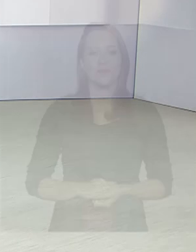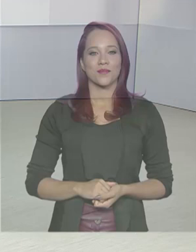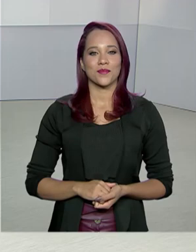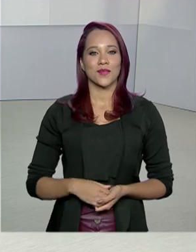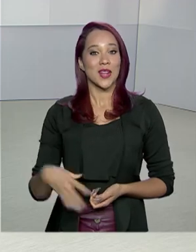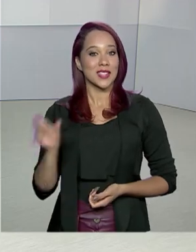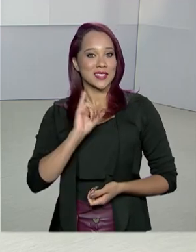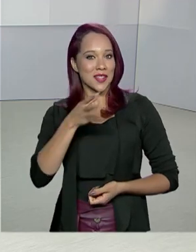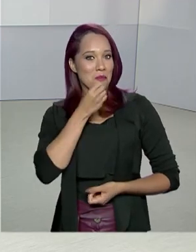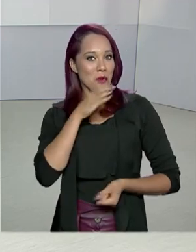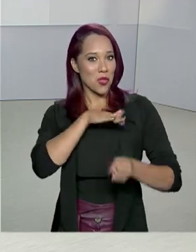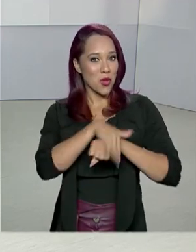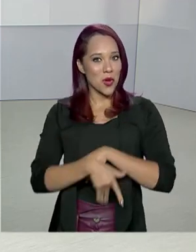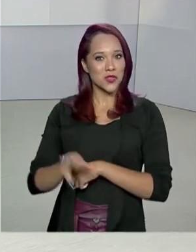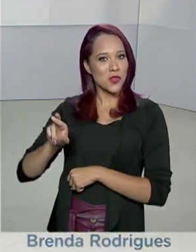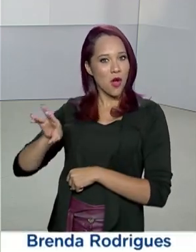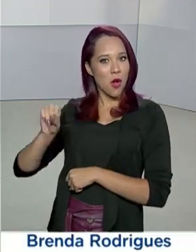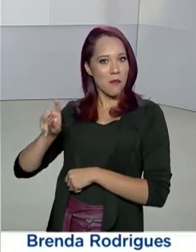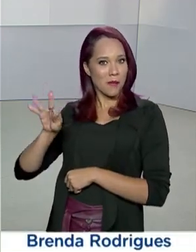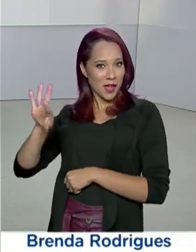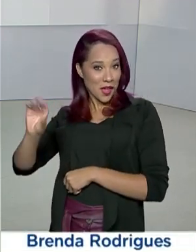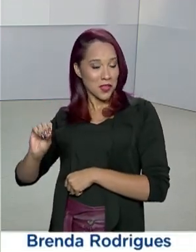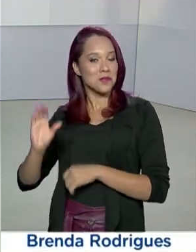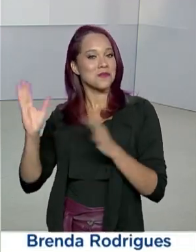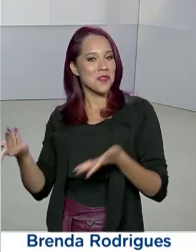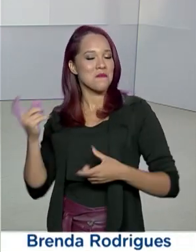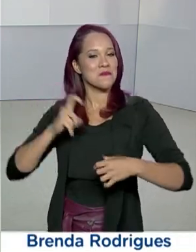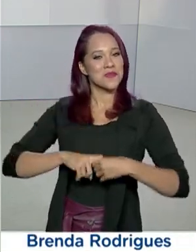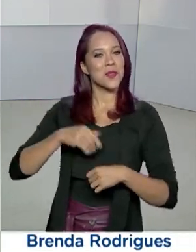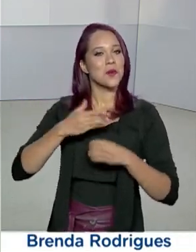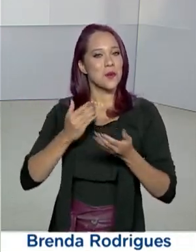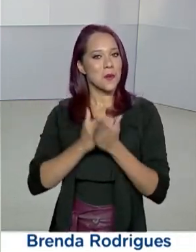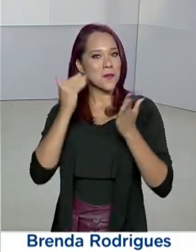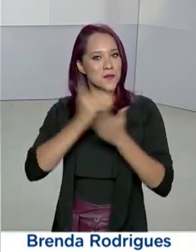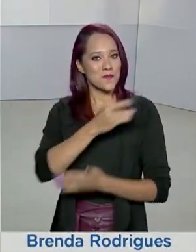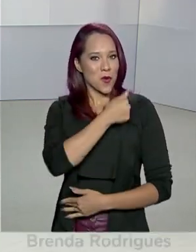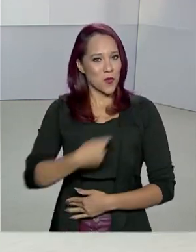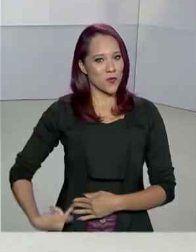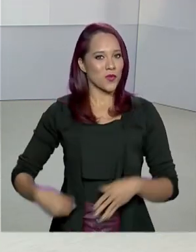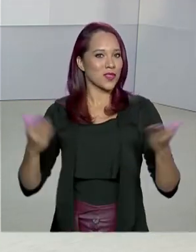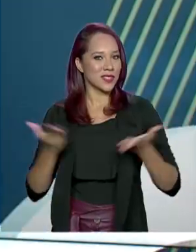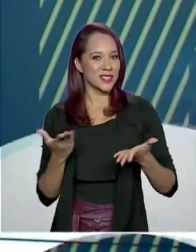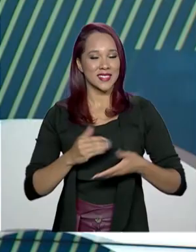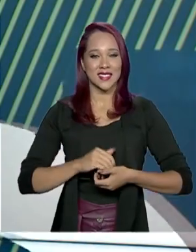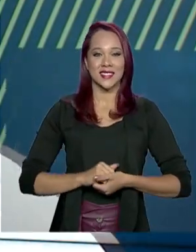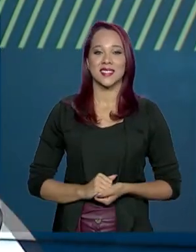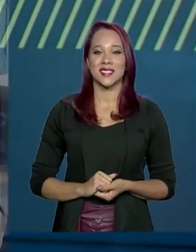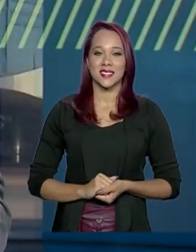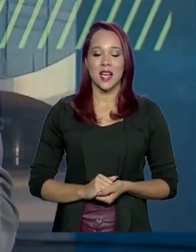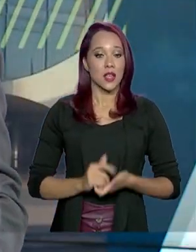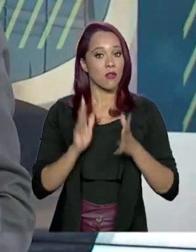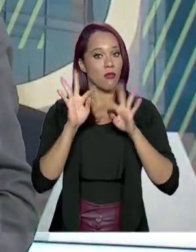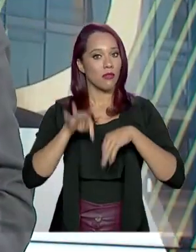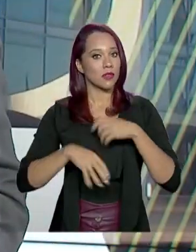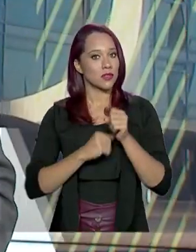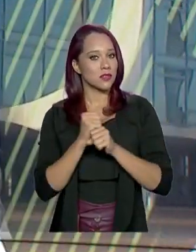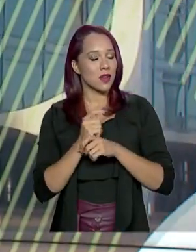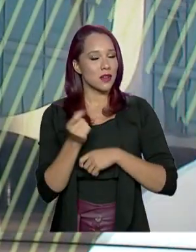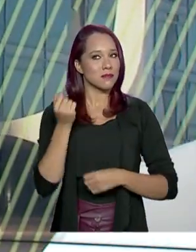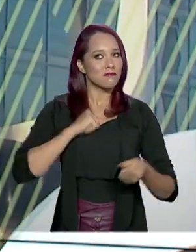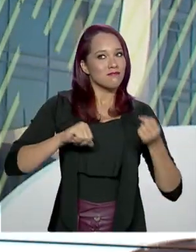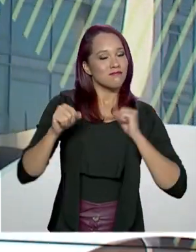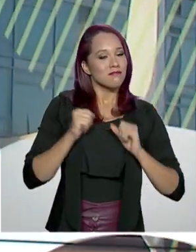olá boa noite eu sou o roberto camargo estamos de volta com mais uma edição do governo agora fim de ano ea expectativa